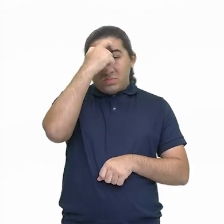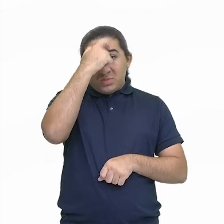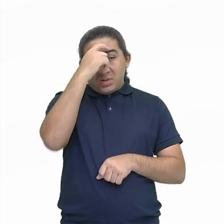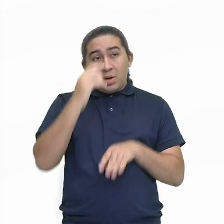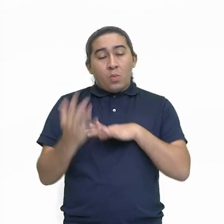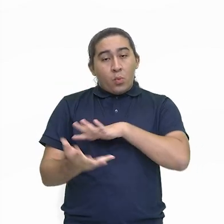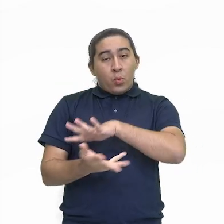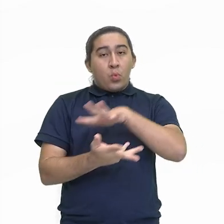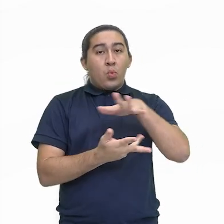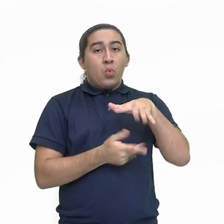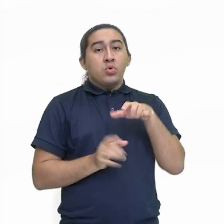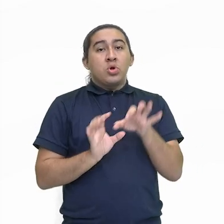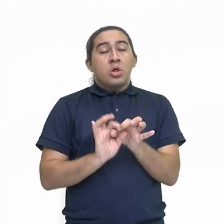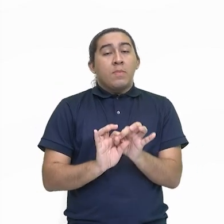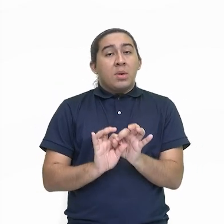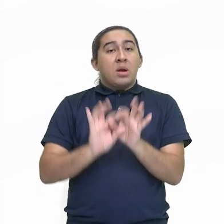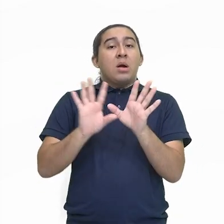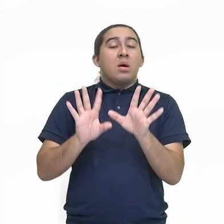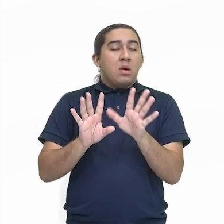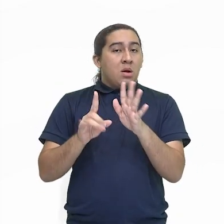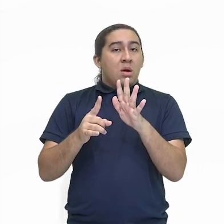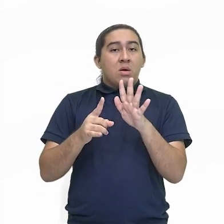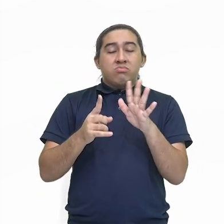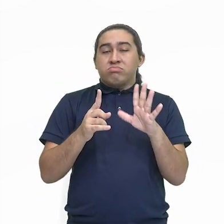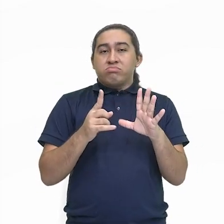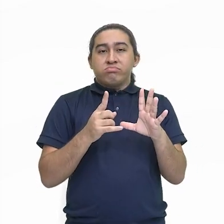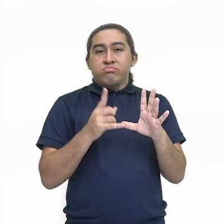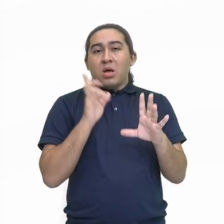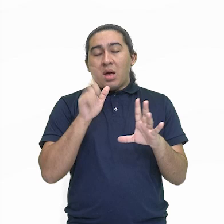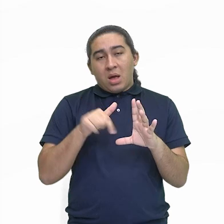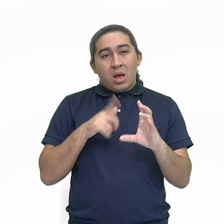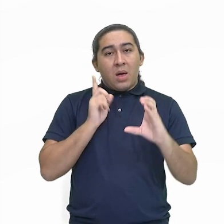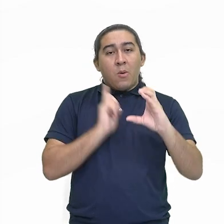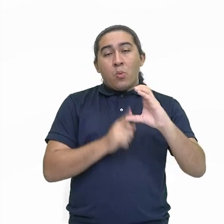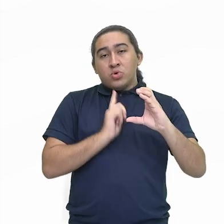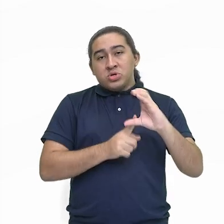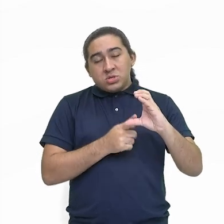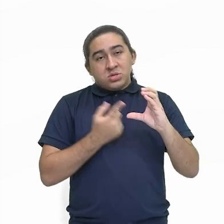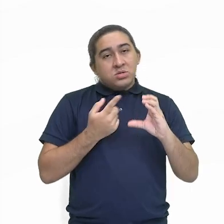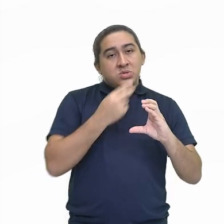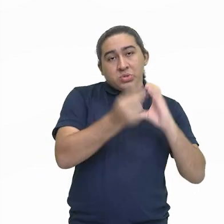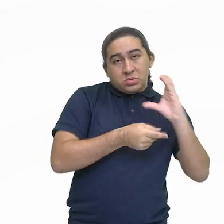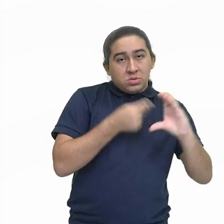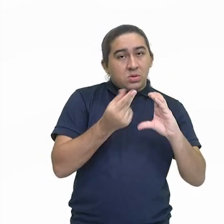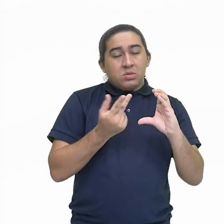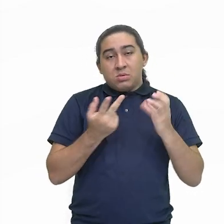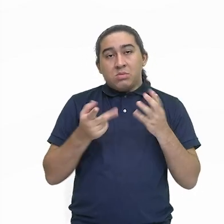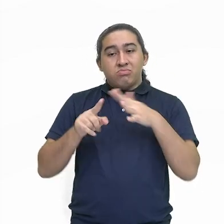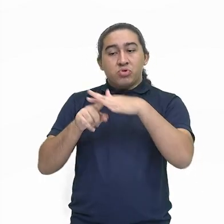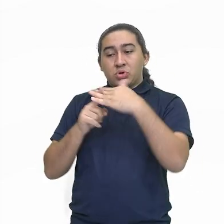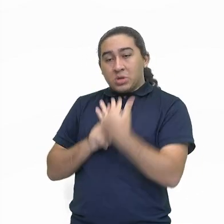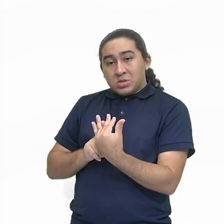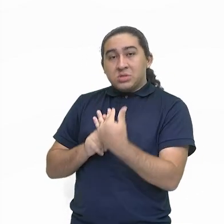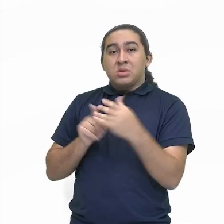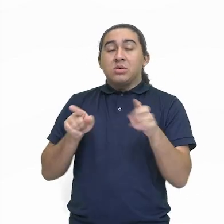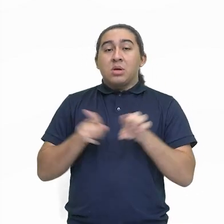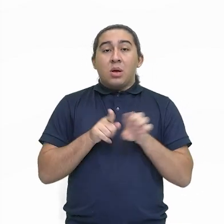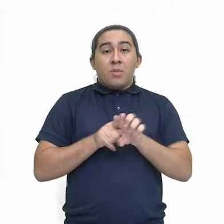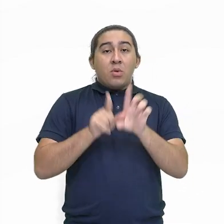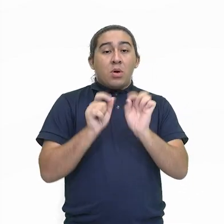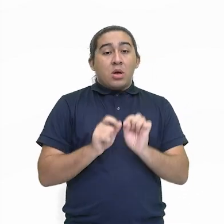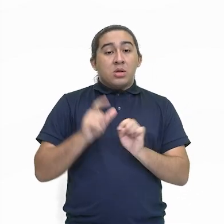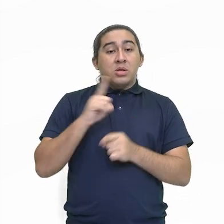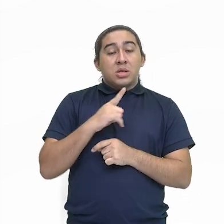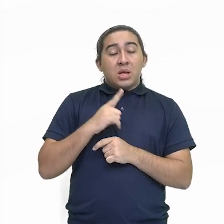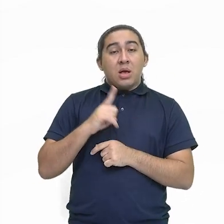mundo liberal, mundo socialista, comunista, etc., né? E também de rivalidade econômica. Os dados históricos